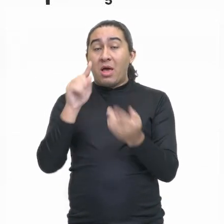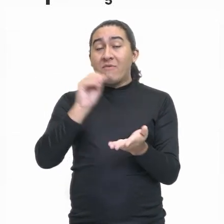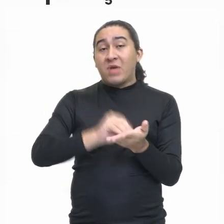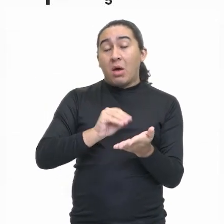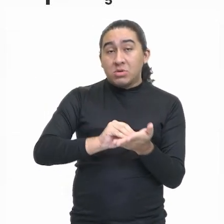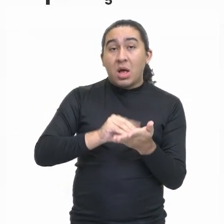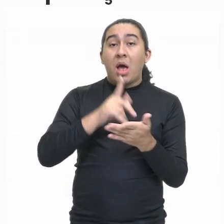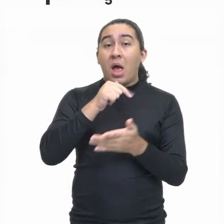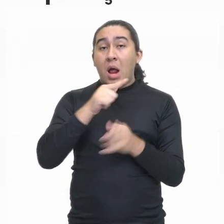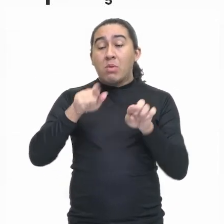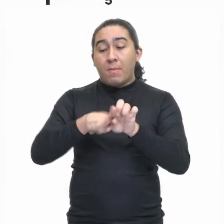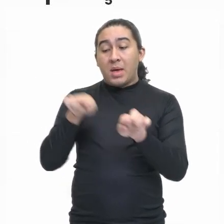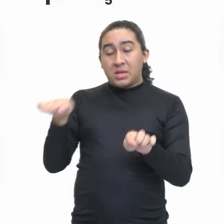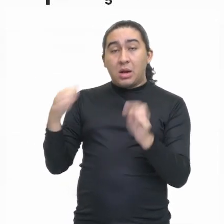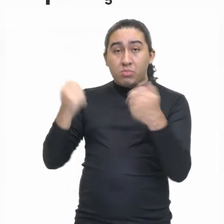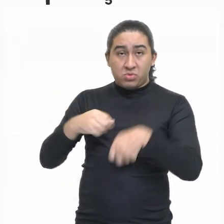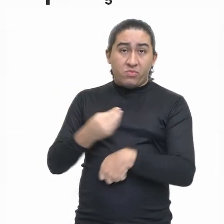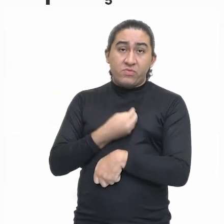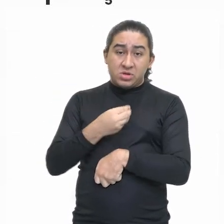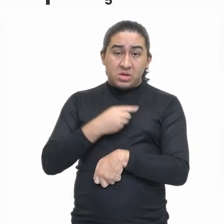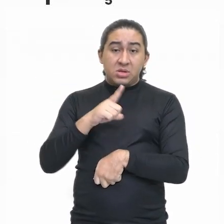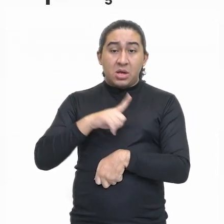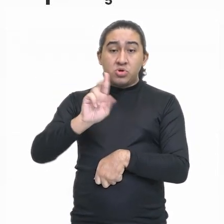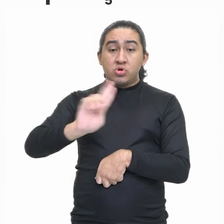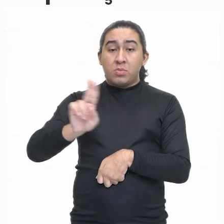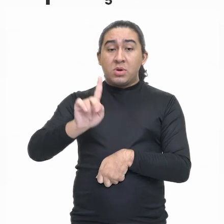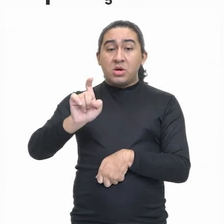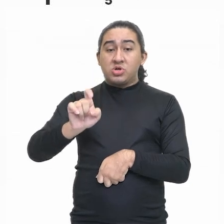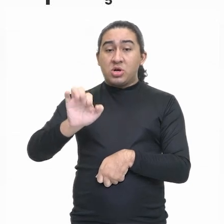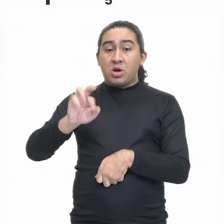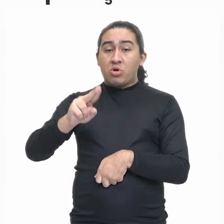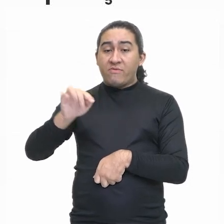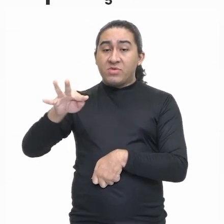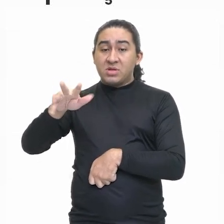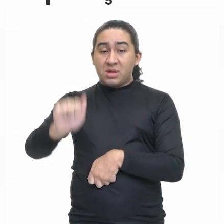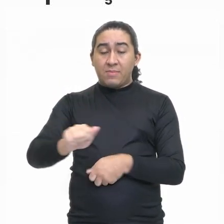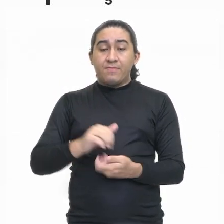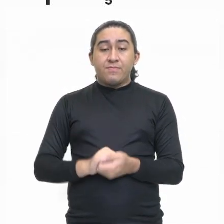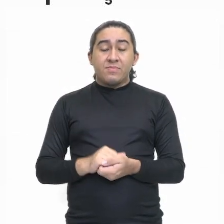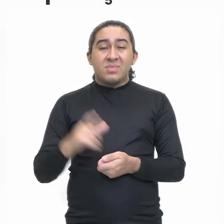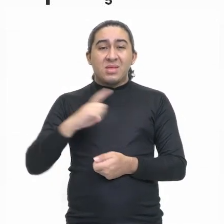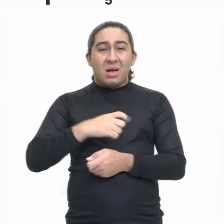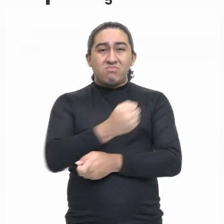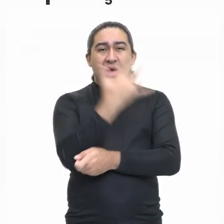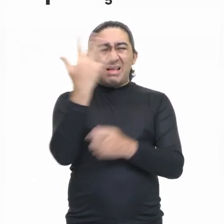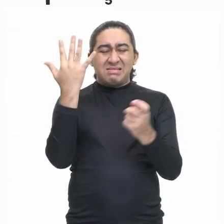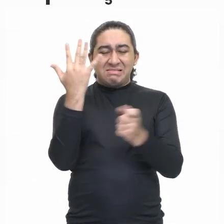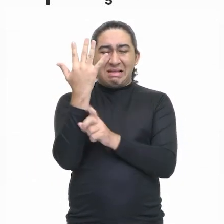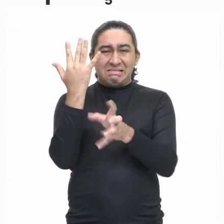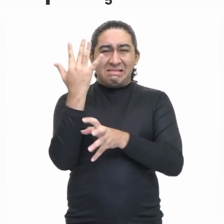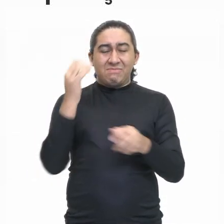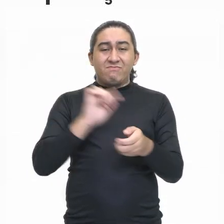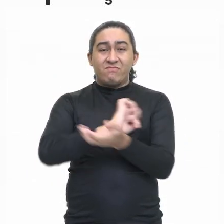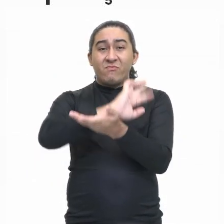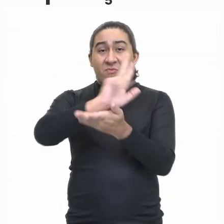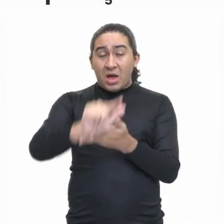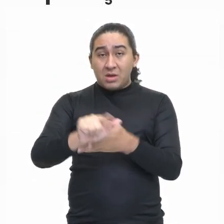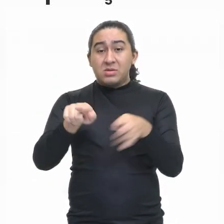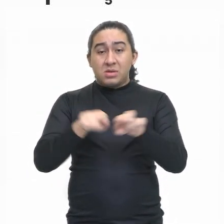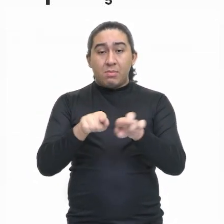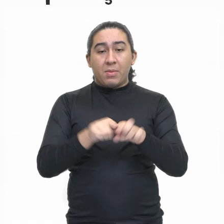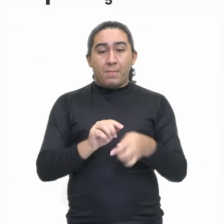chuvas, sendo denominadas de xerófita, com uma grande presença de cactos, plantas cactáceas e